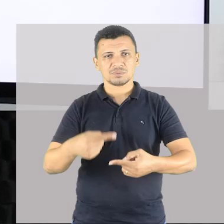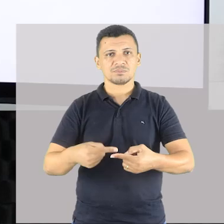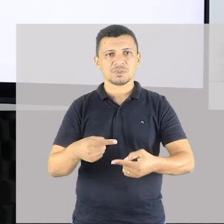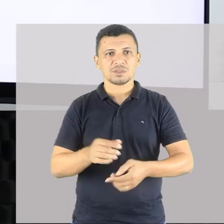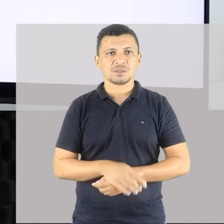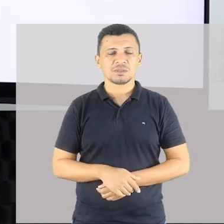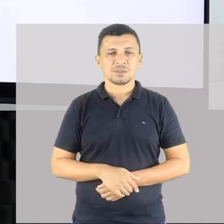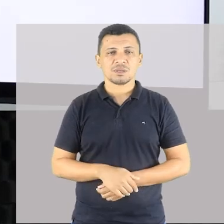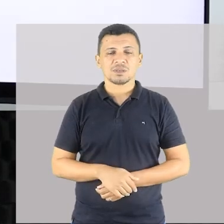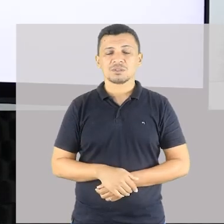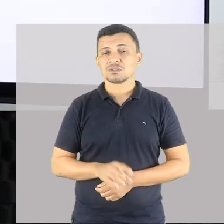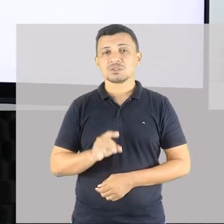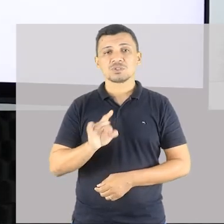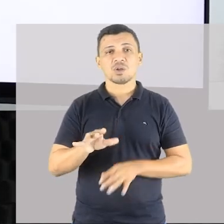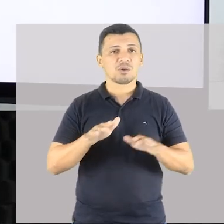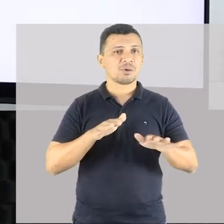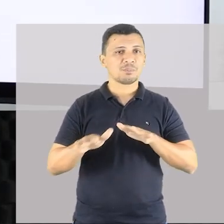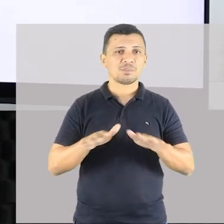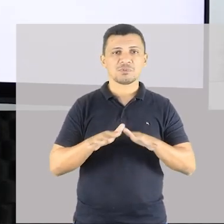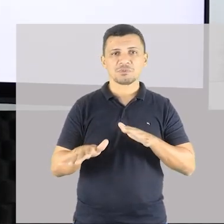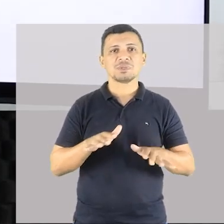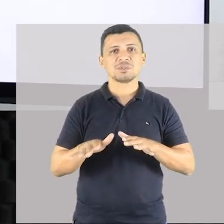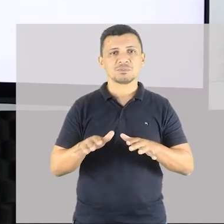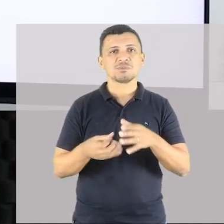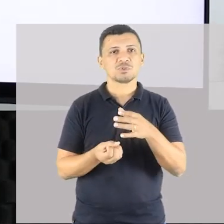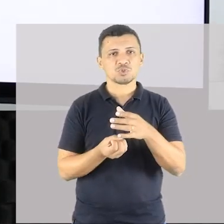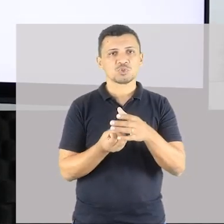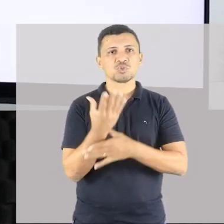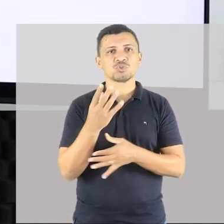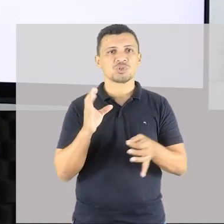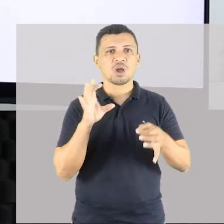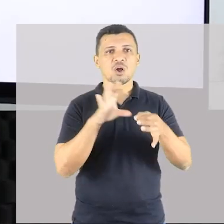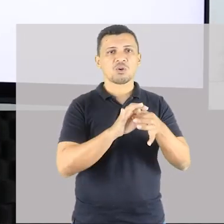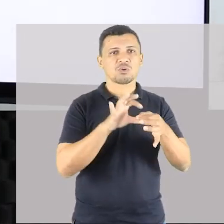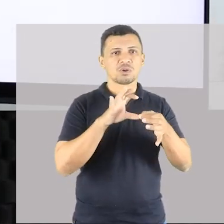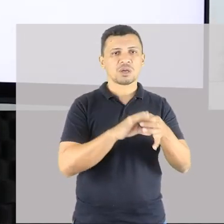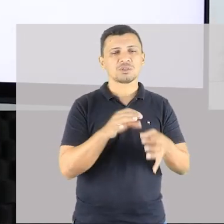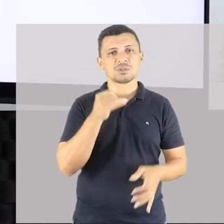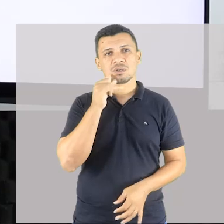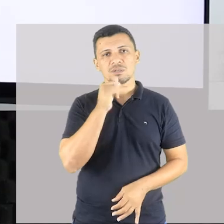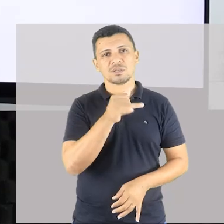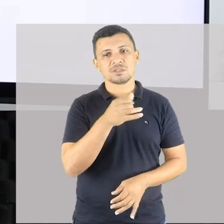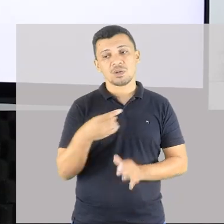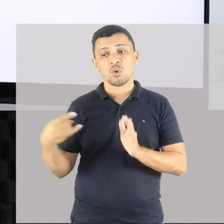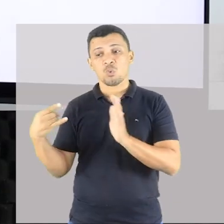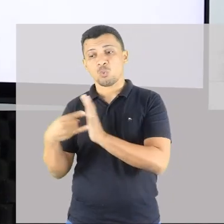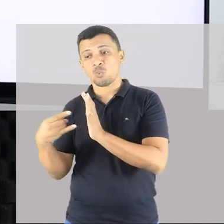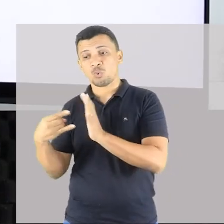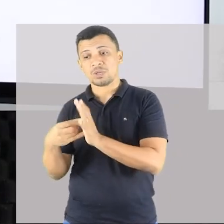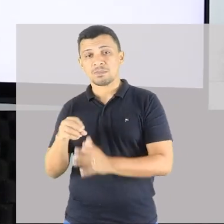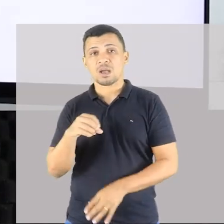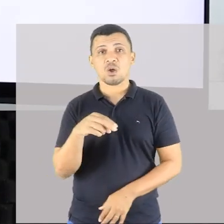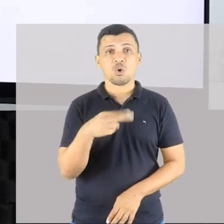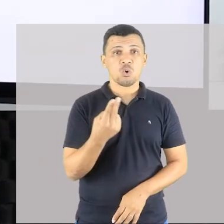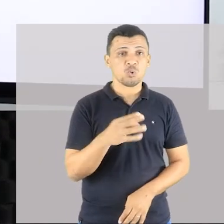corrente elétrica, basta movimentar, basta ter movimento. Movimentar o ímã ou movimentar a espira. Quem sabe até os